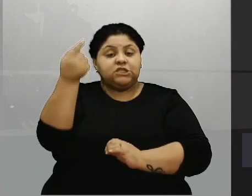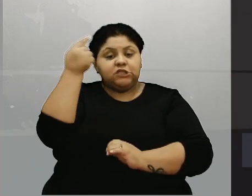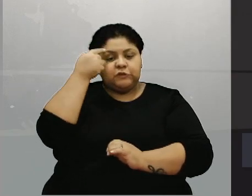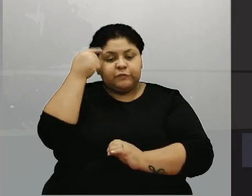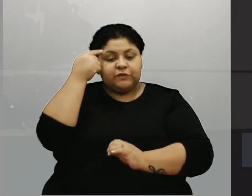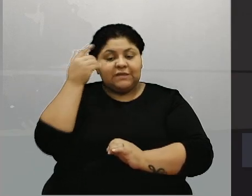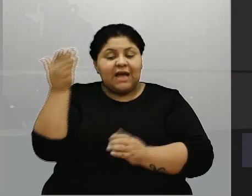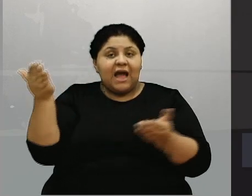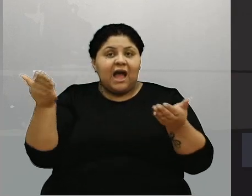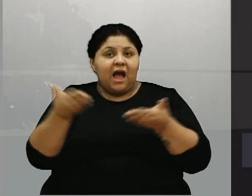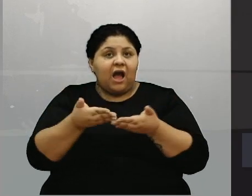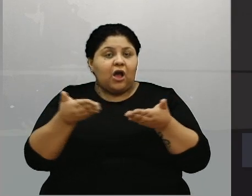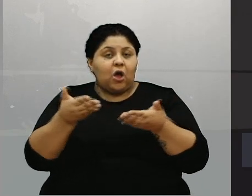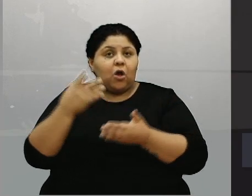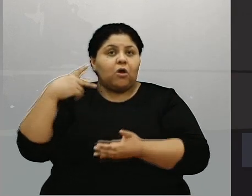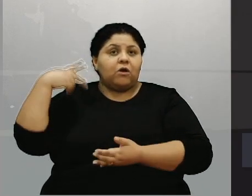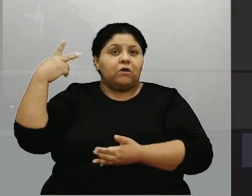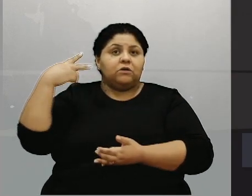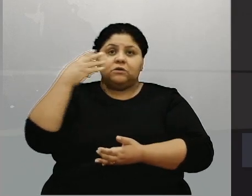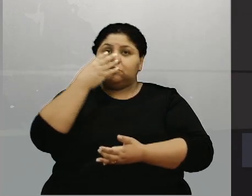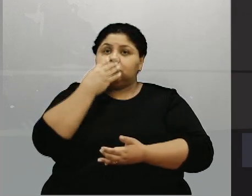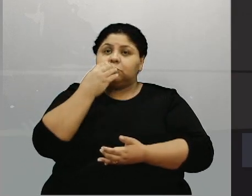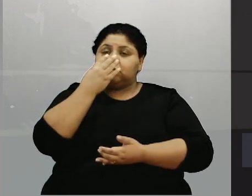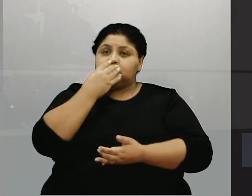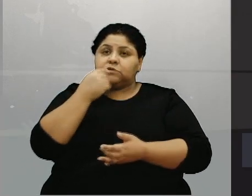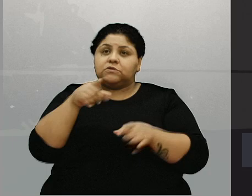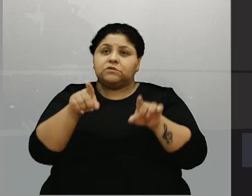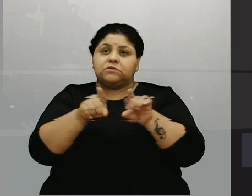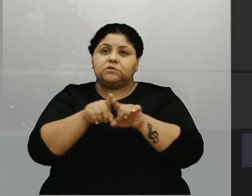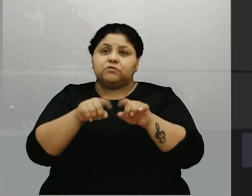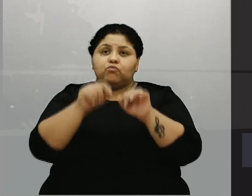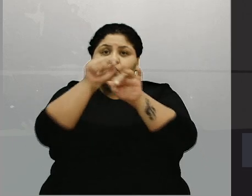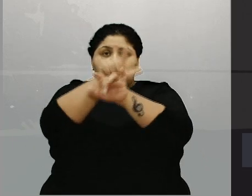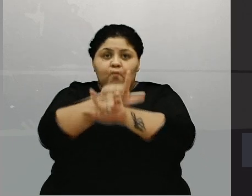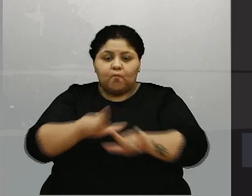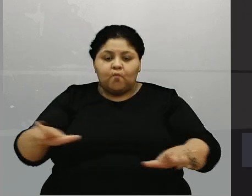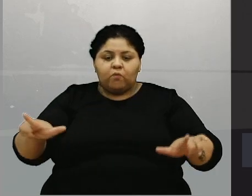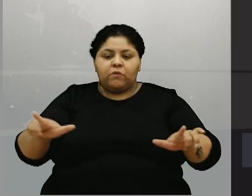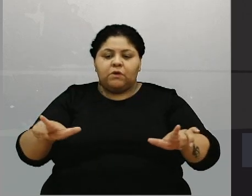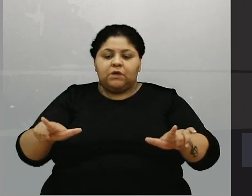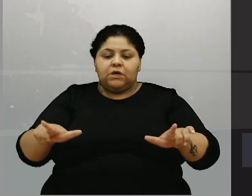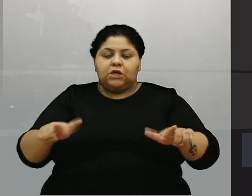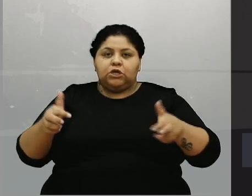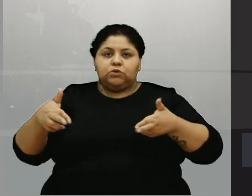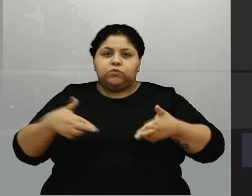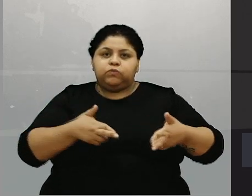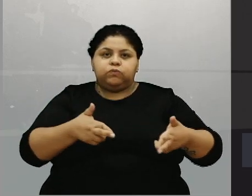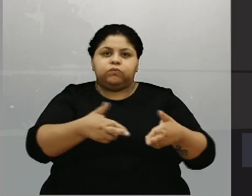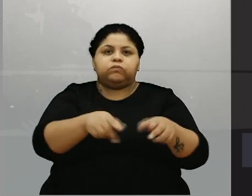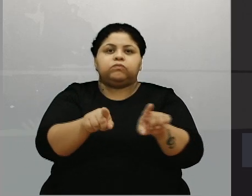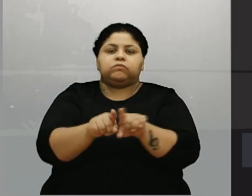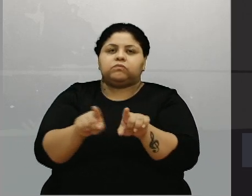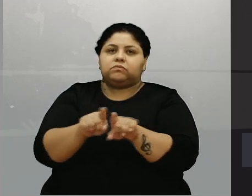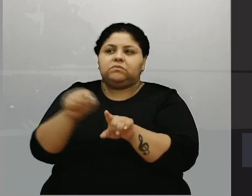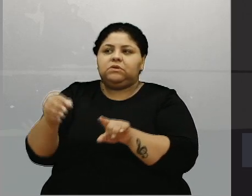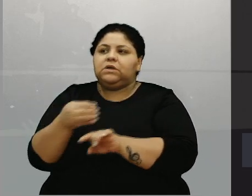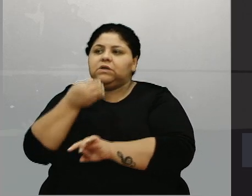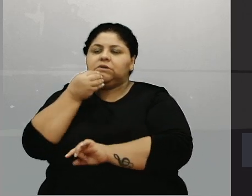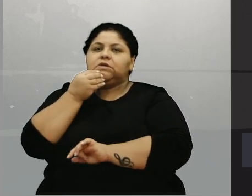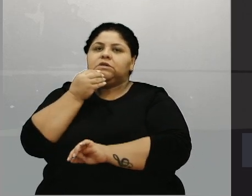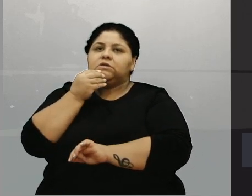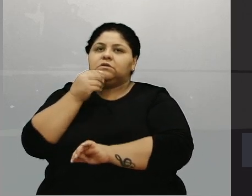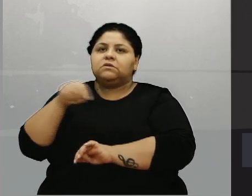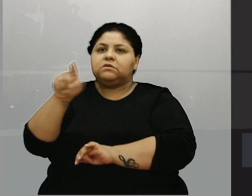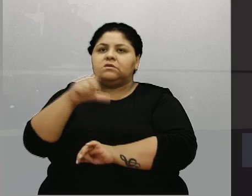imediato, vereador Camilles, é no desassoreamento e as drenagens dos rios e também, né, aproveitar que nós